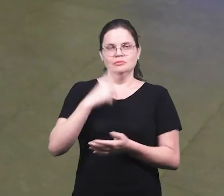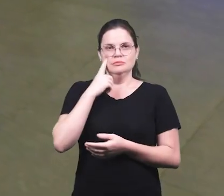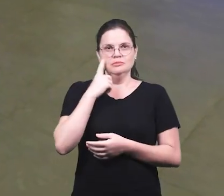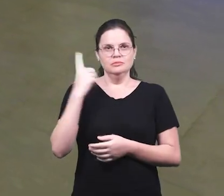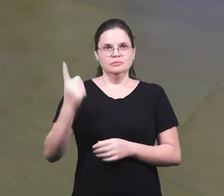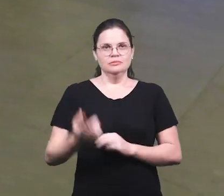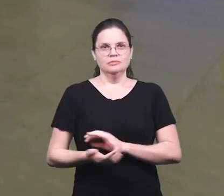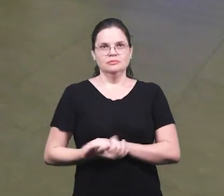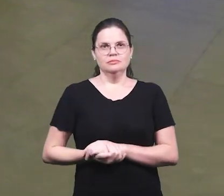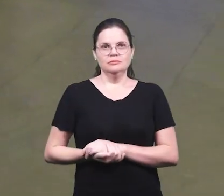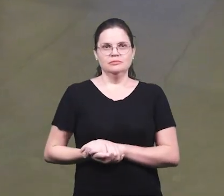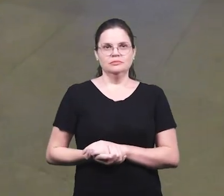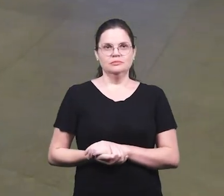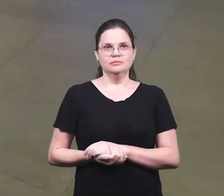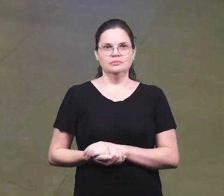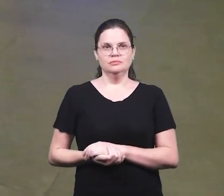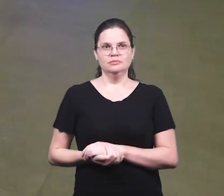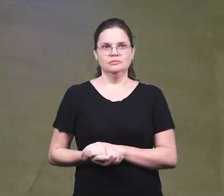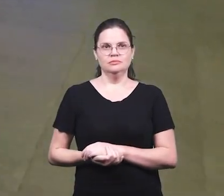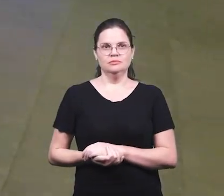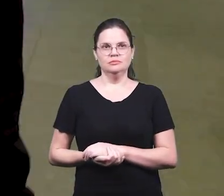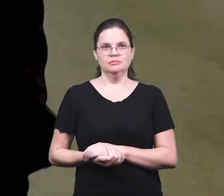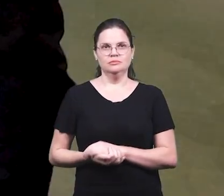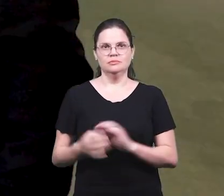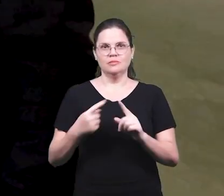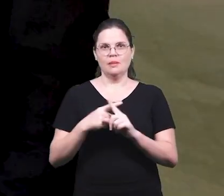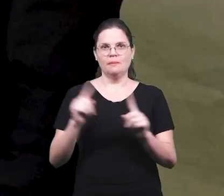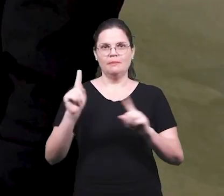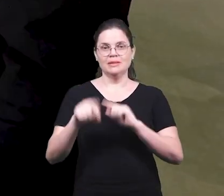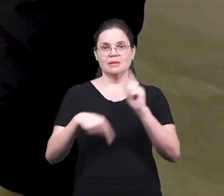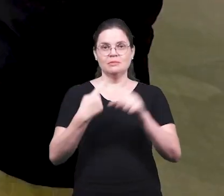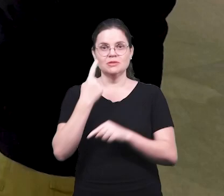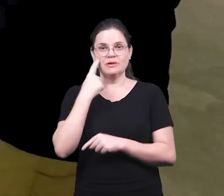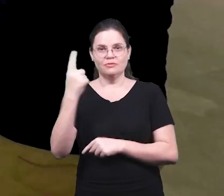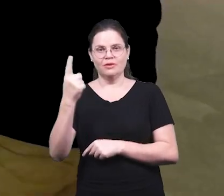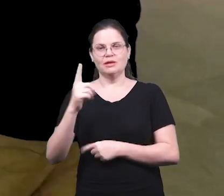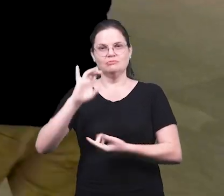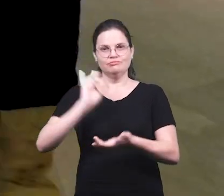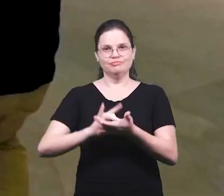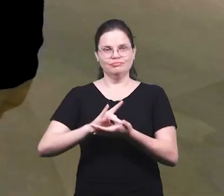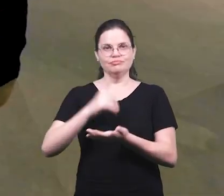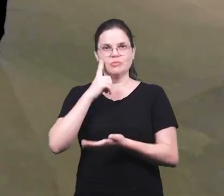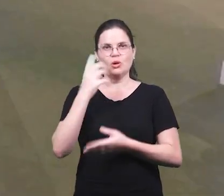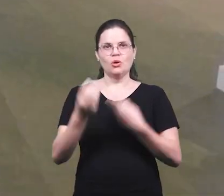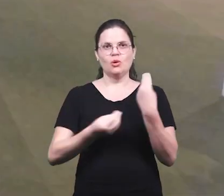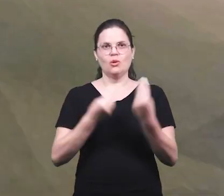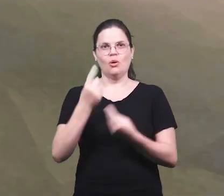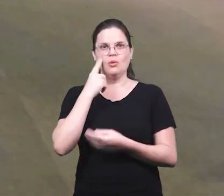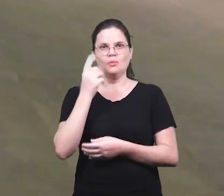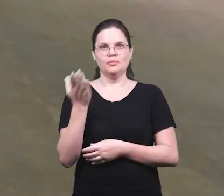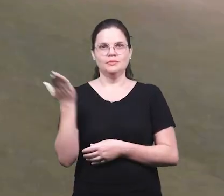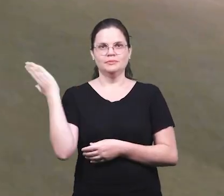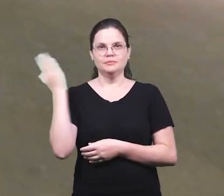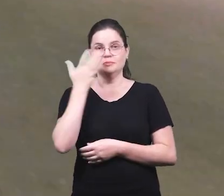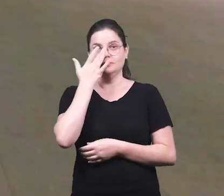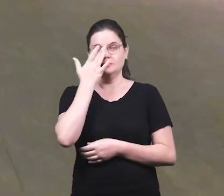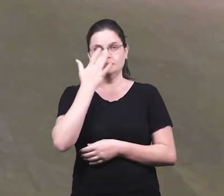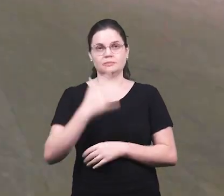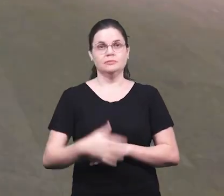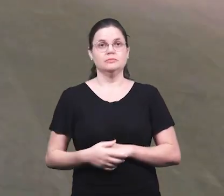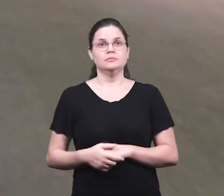aqui de oração, como o povo orava, mas aqui assim está o real, né?